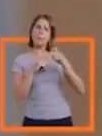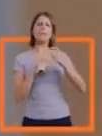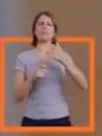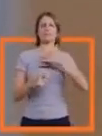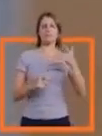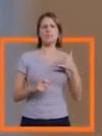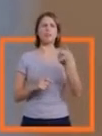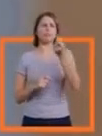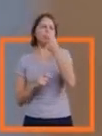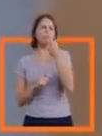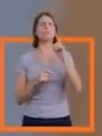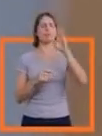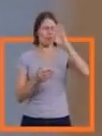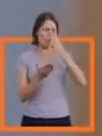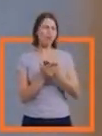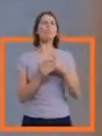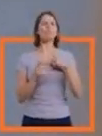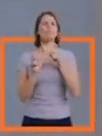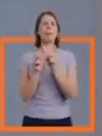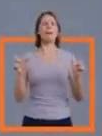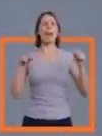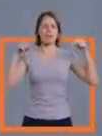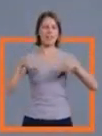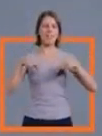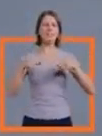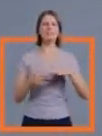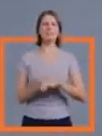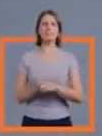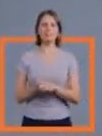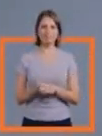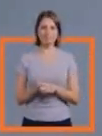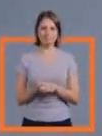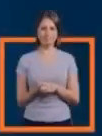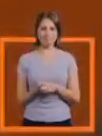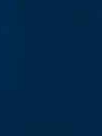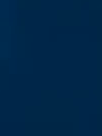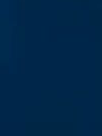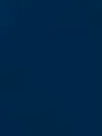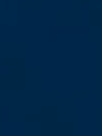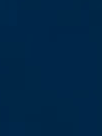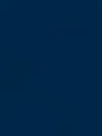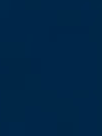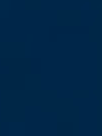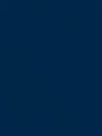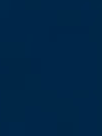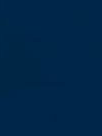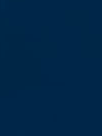Saúde, remédio, médico. Pode confiar, aqui tem palavra.